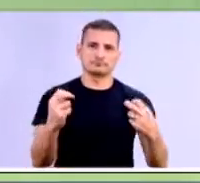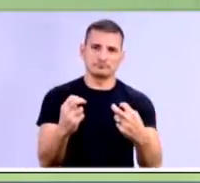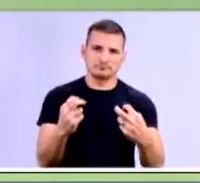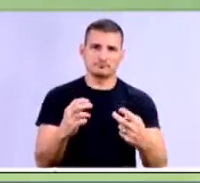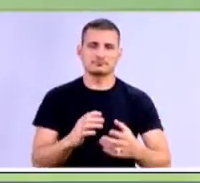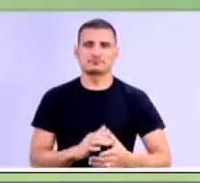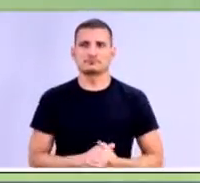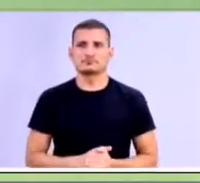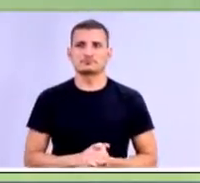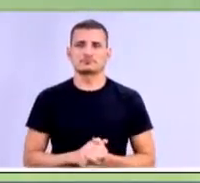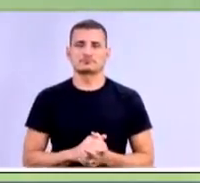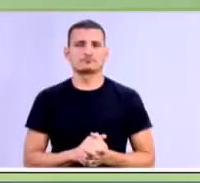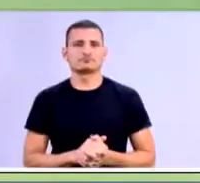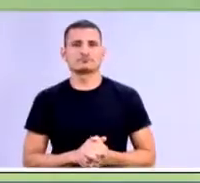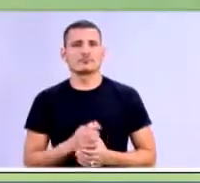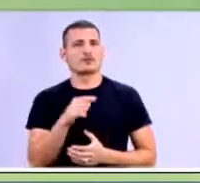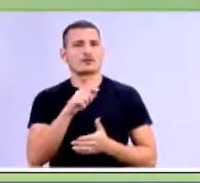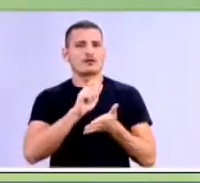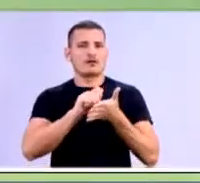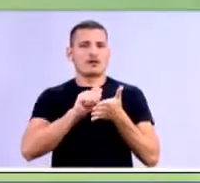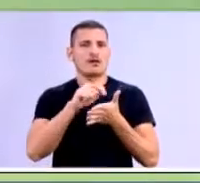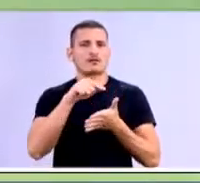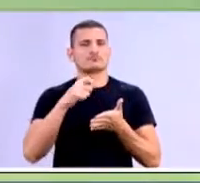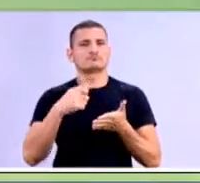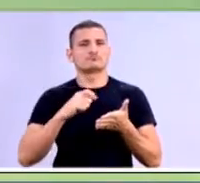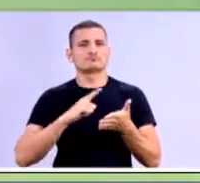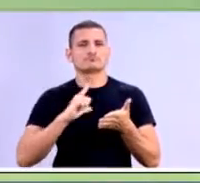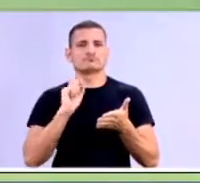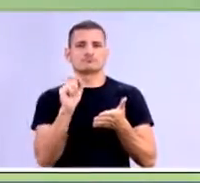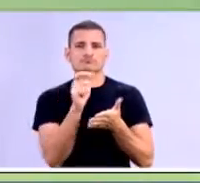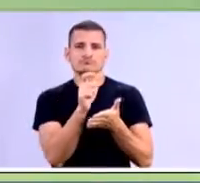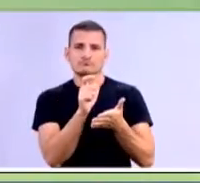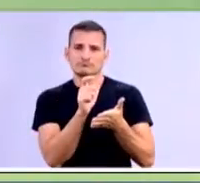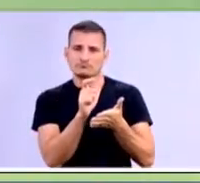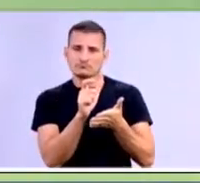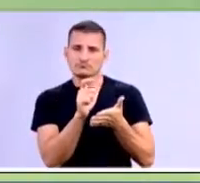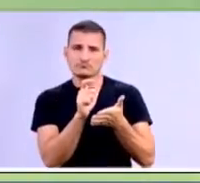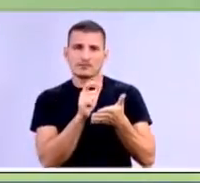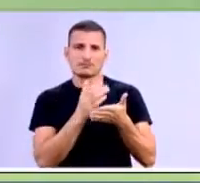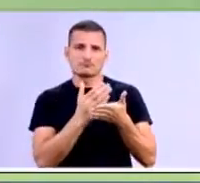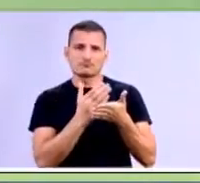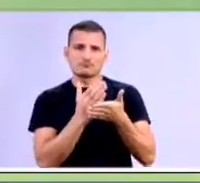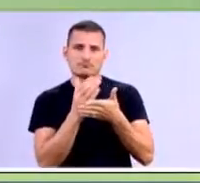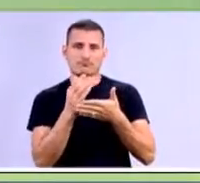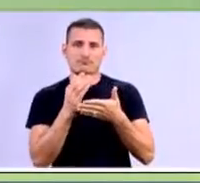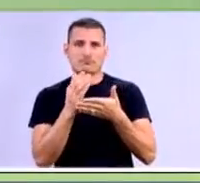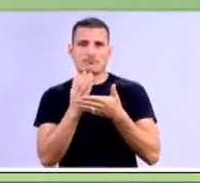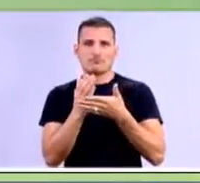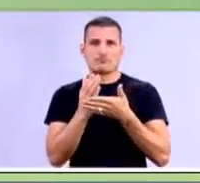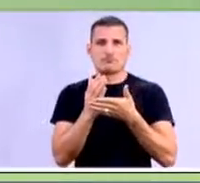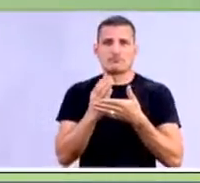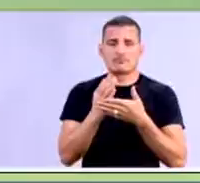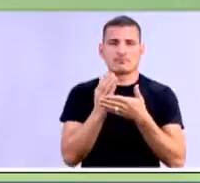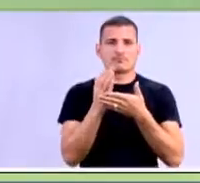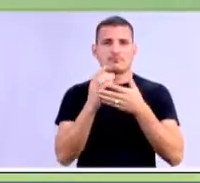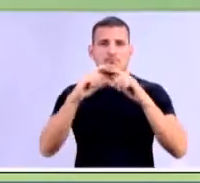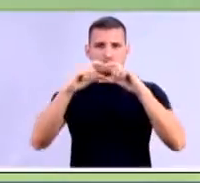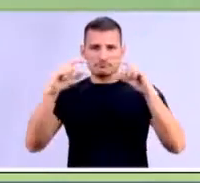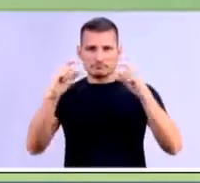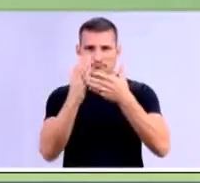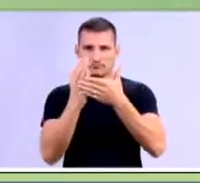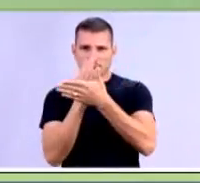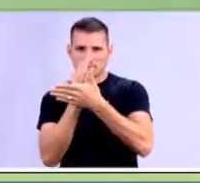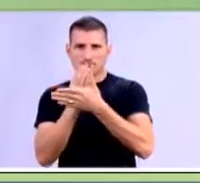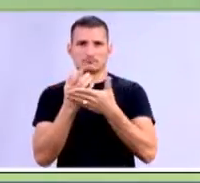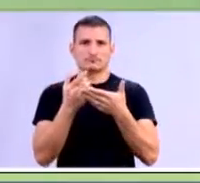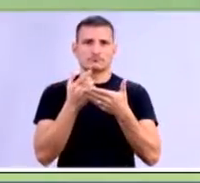são as características, então, que essa ata deve ter? Sem parágrafos, emendas ou rasuras. Números são